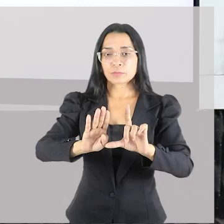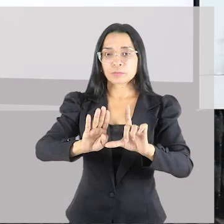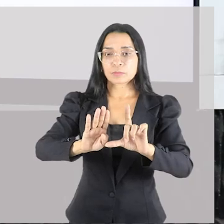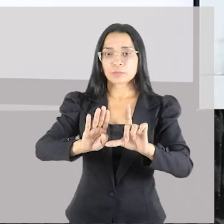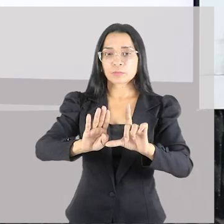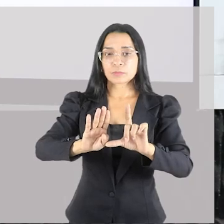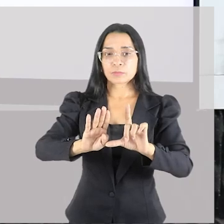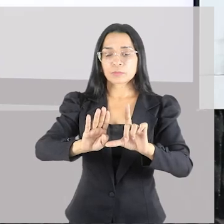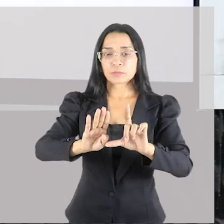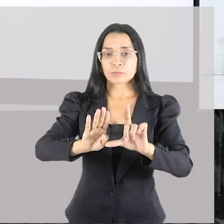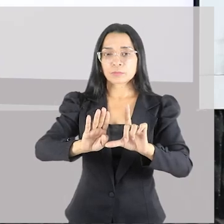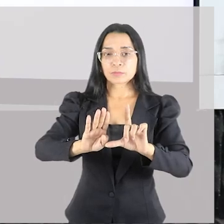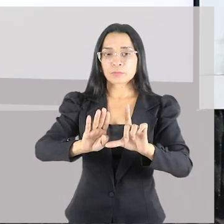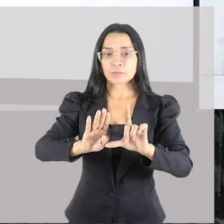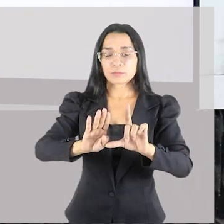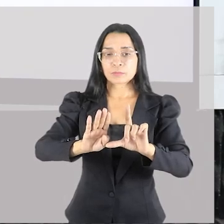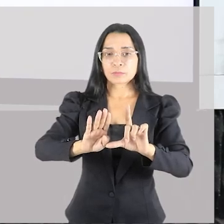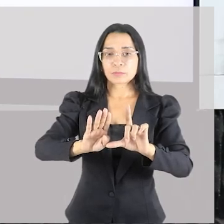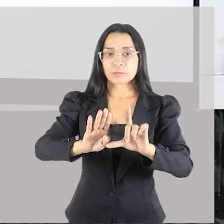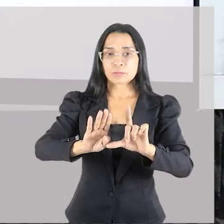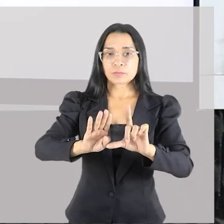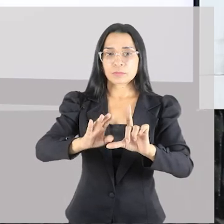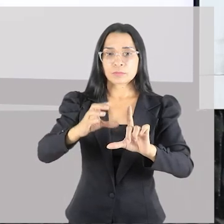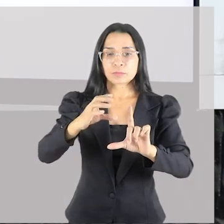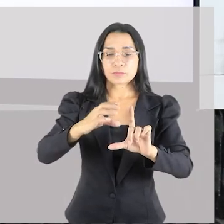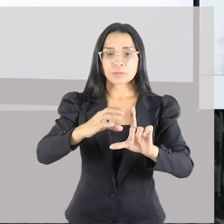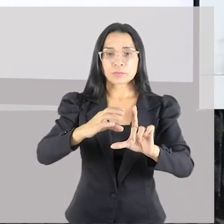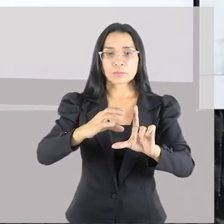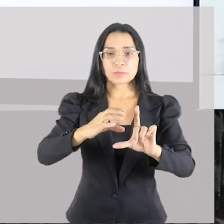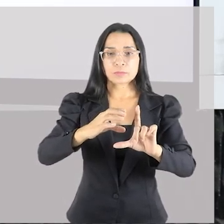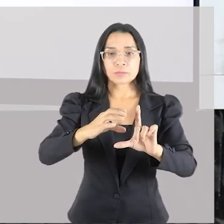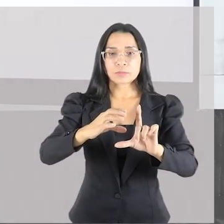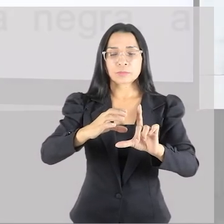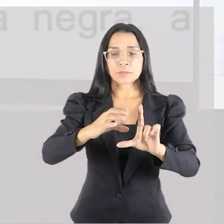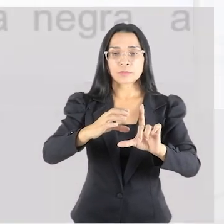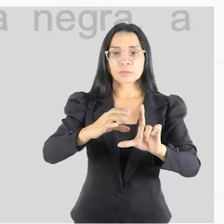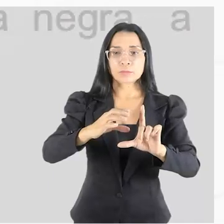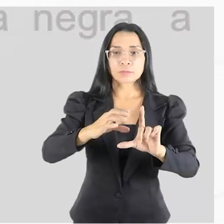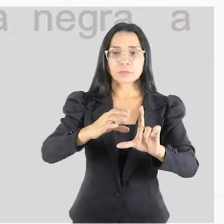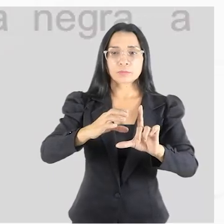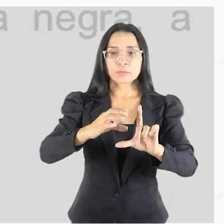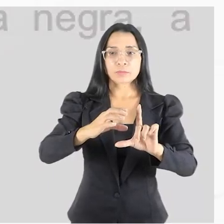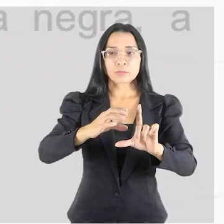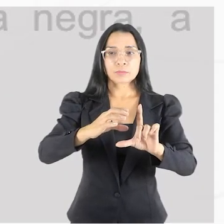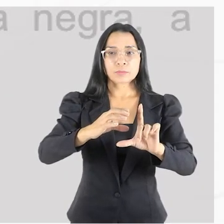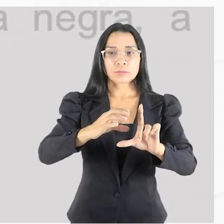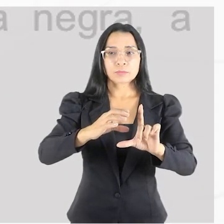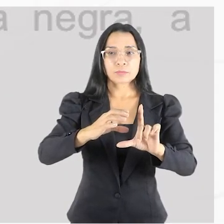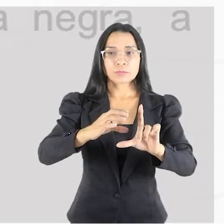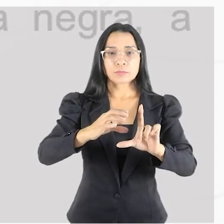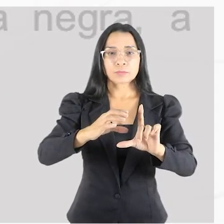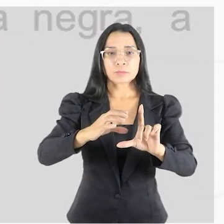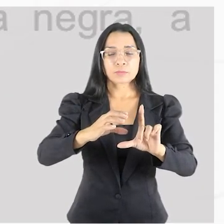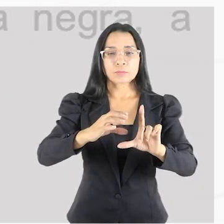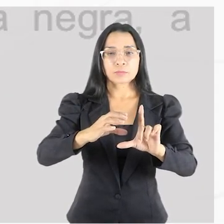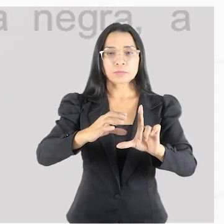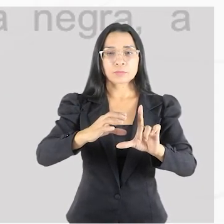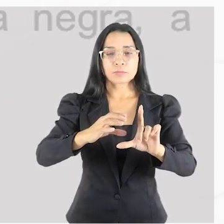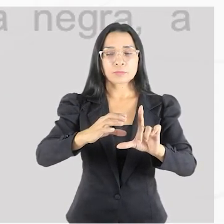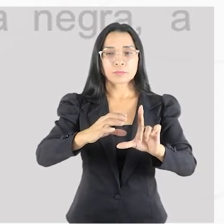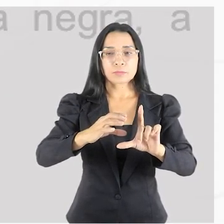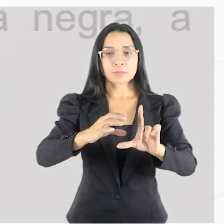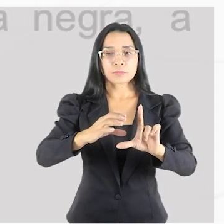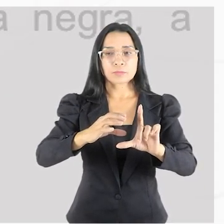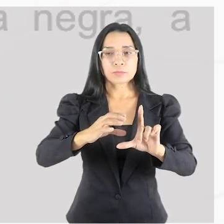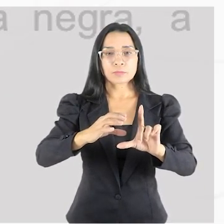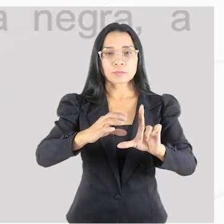da metrópole, como ocorreu na Noite das Garrafadas. Letra C. do apoio que escravos e negros forros deram à